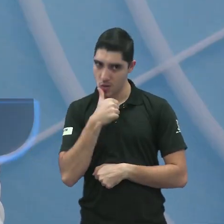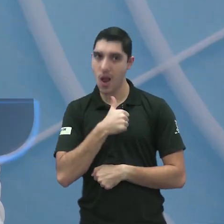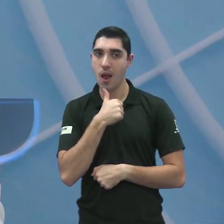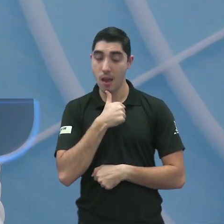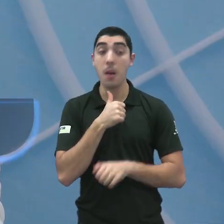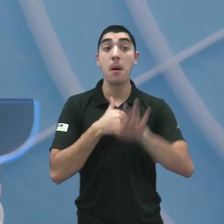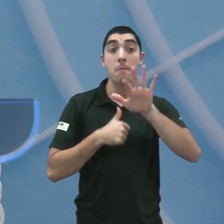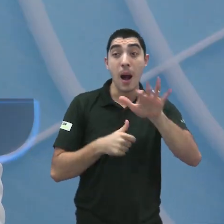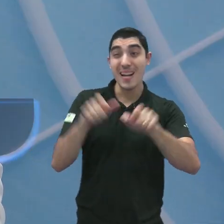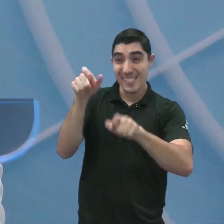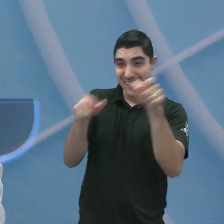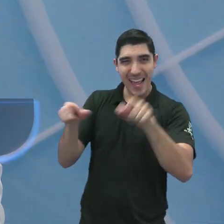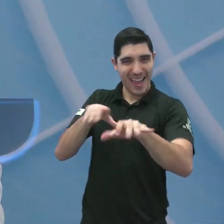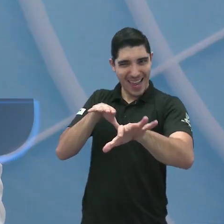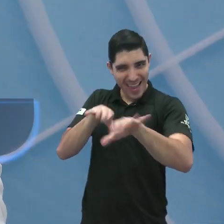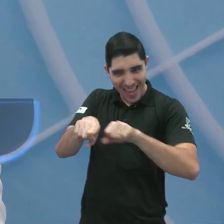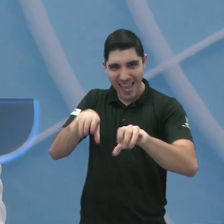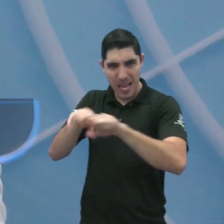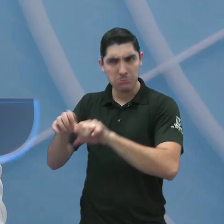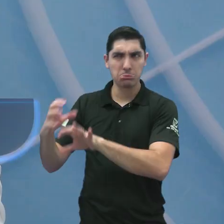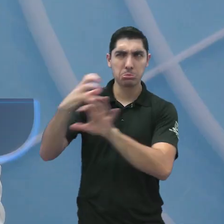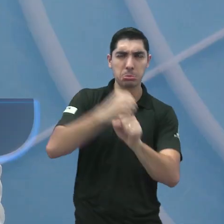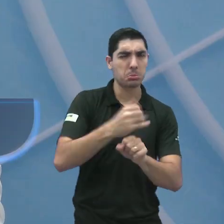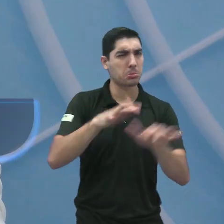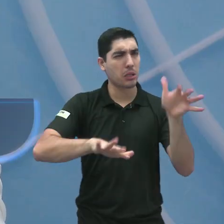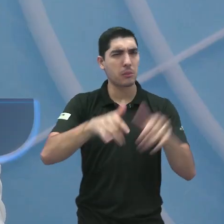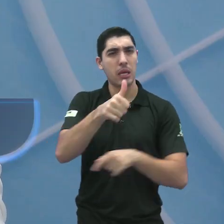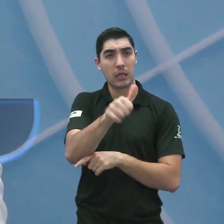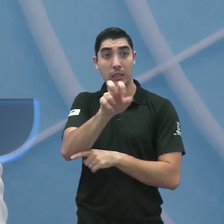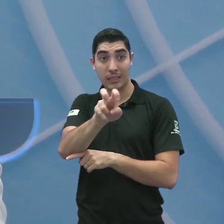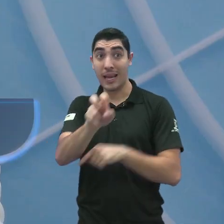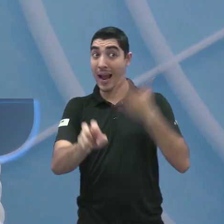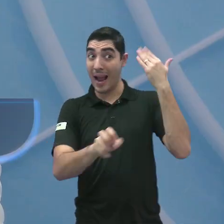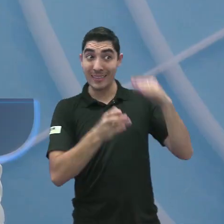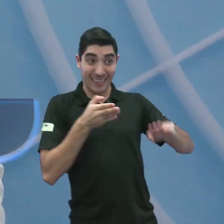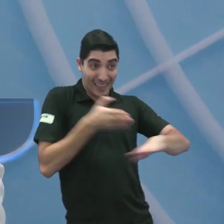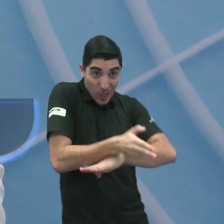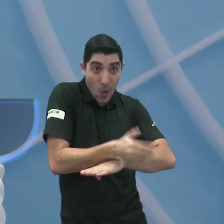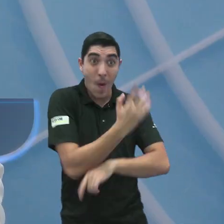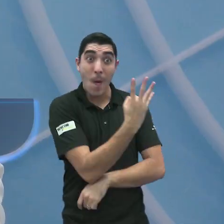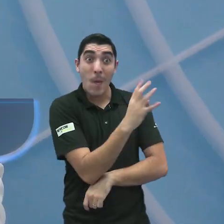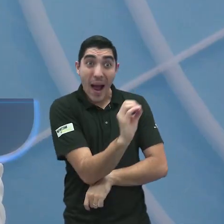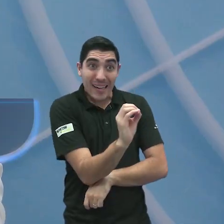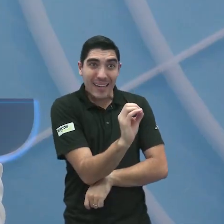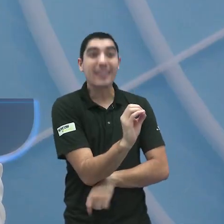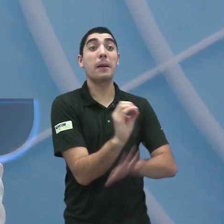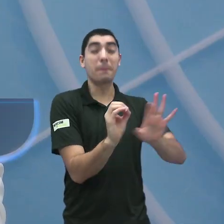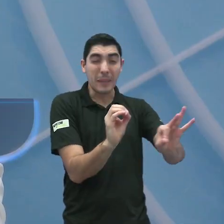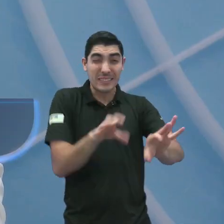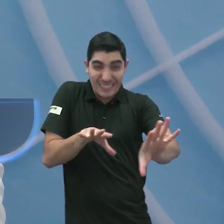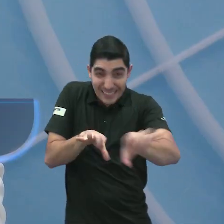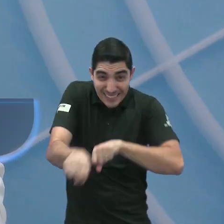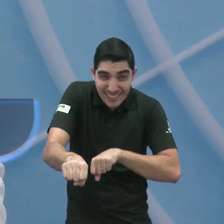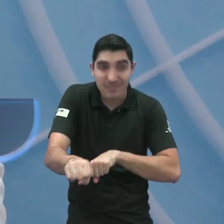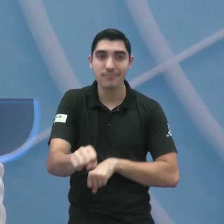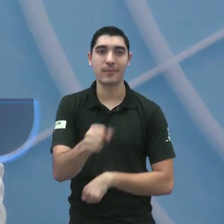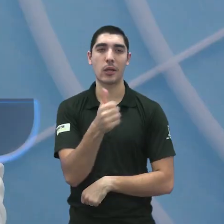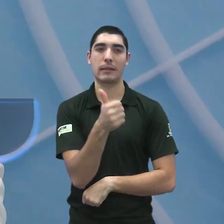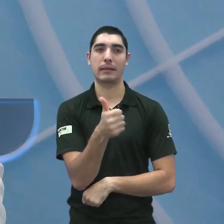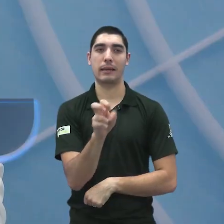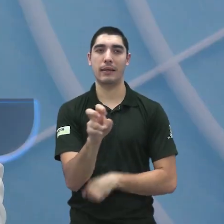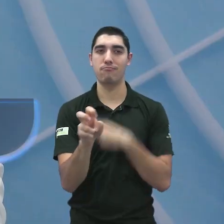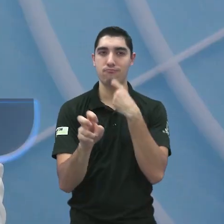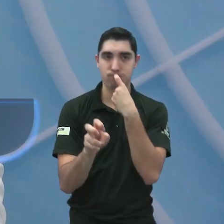mulheres que se formaram junto comigo, que foram 15, ao final entram 40, se formam 15, né, na graduação. E